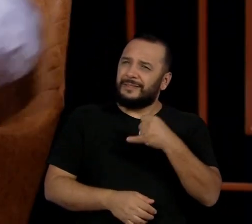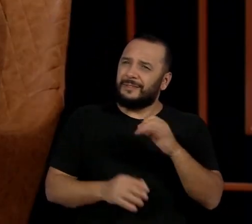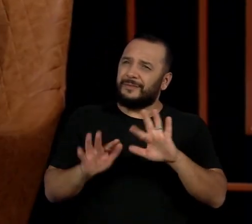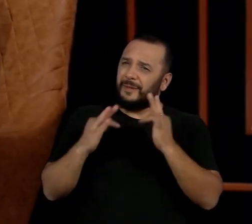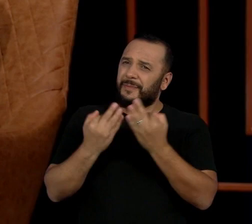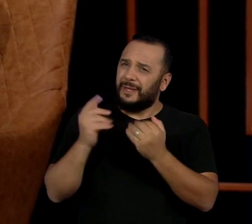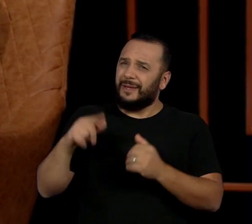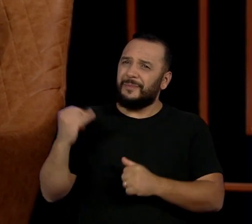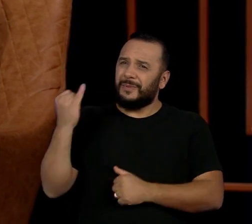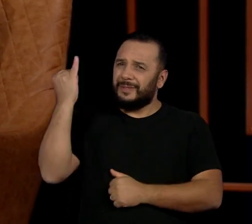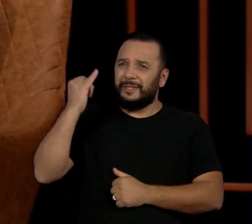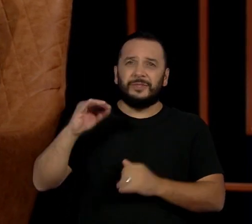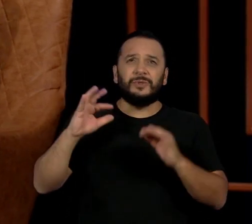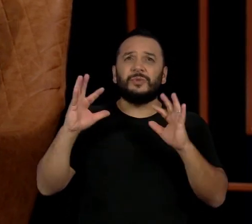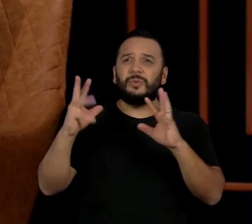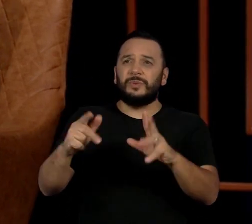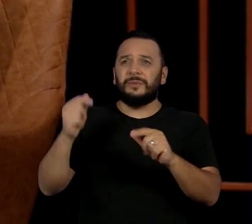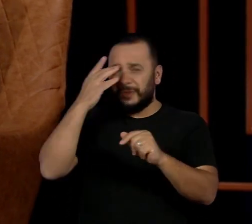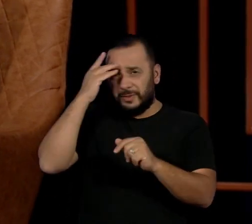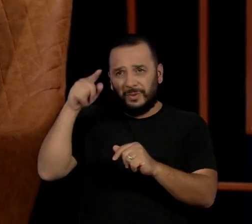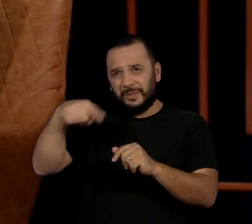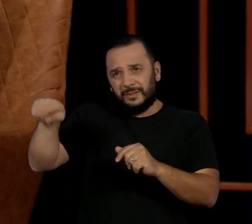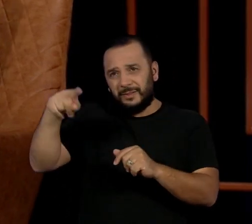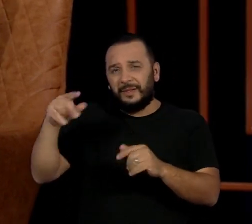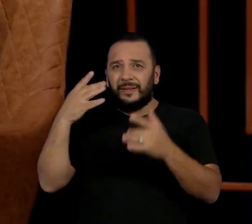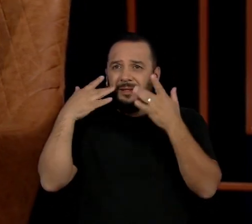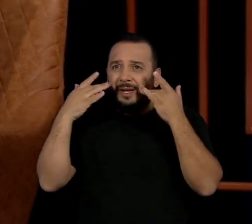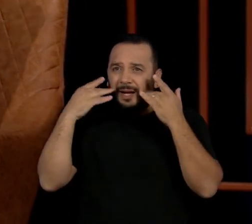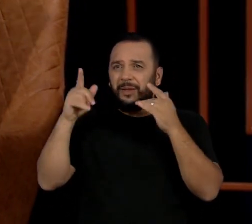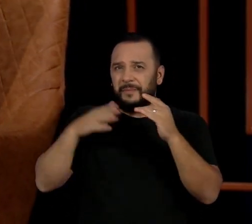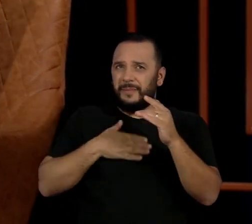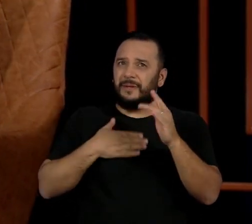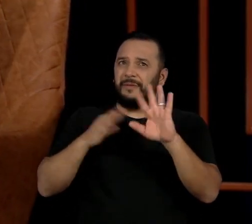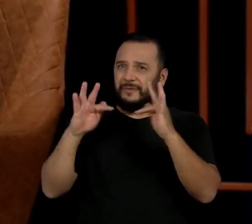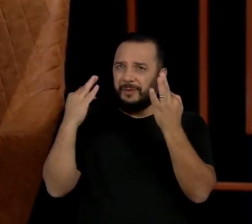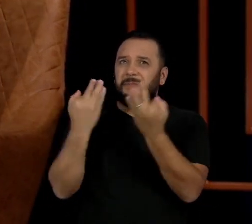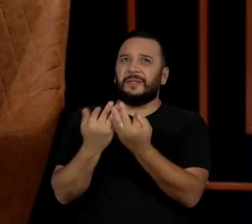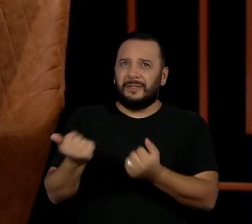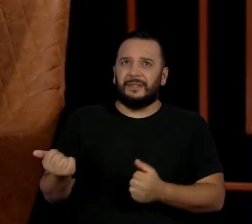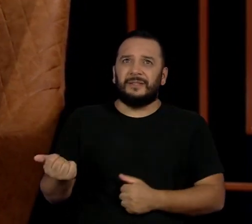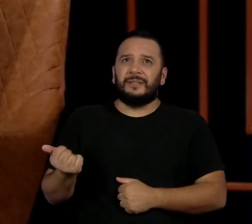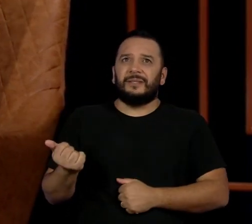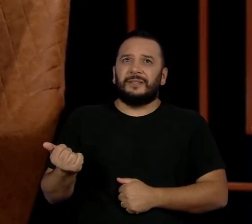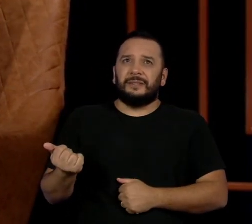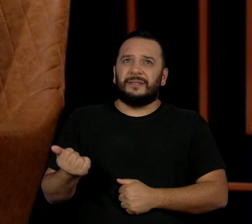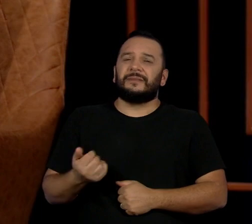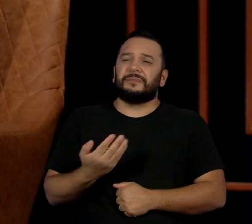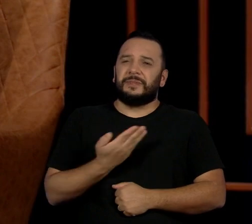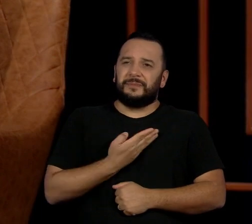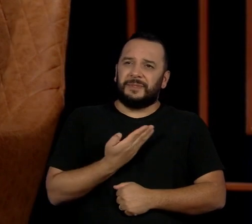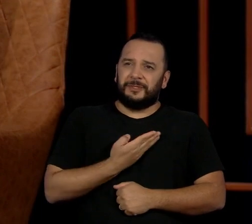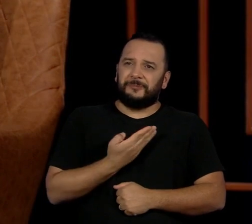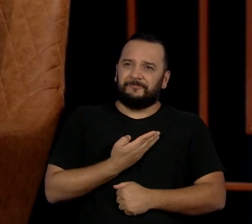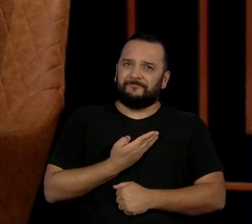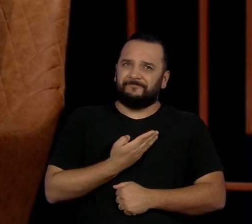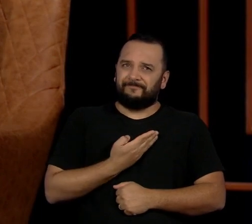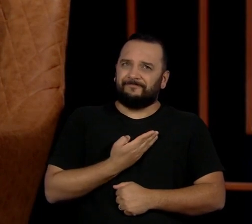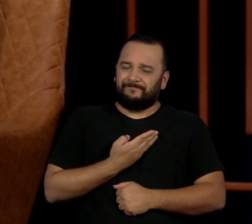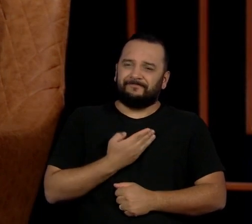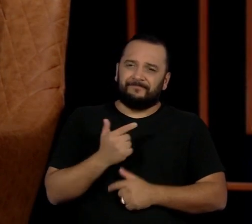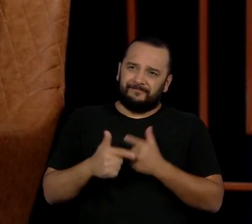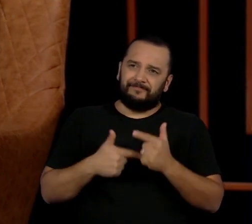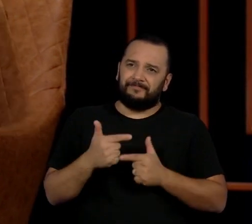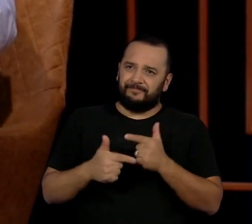meu... Essa gente toda que está aqui é minha família. Os meus companheiros de